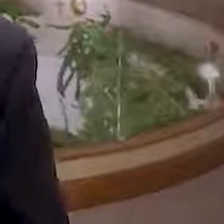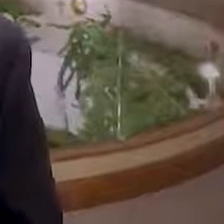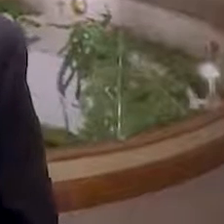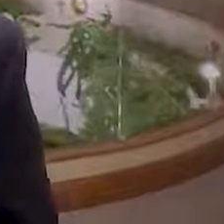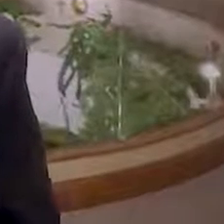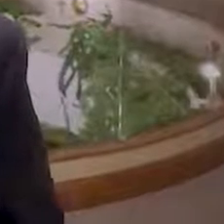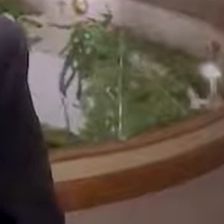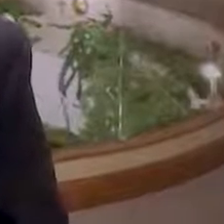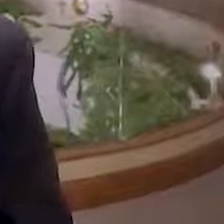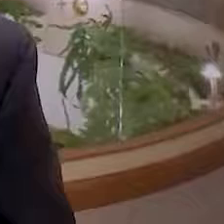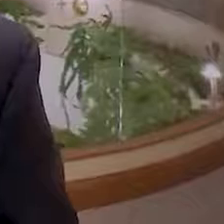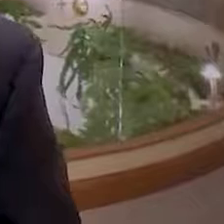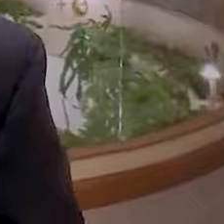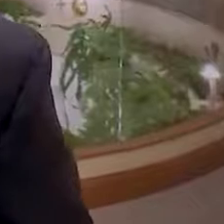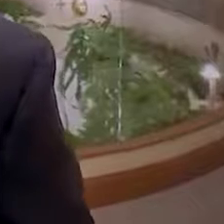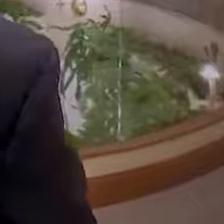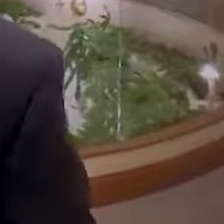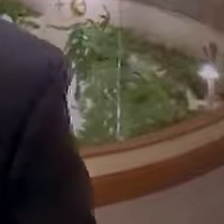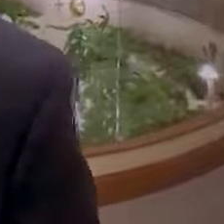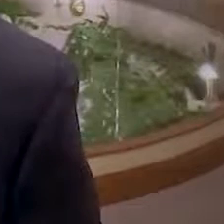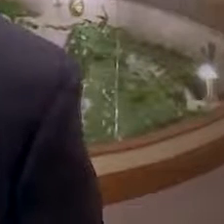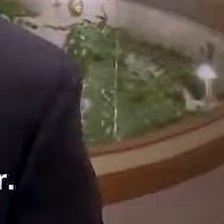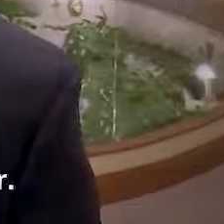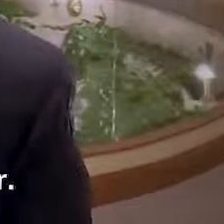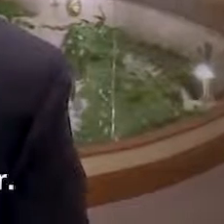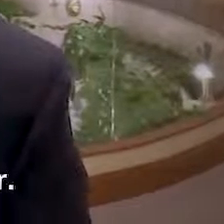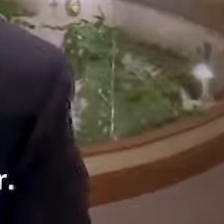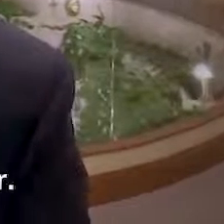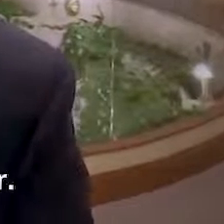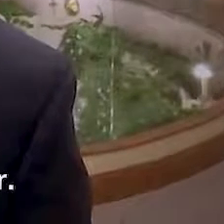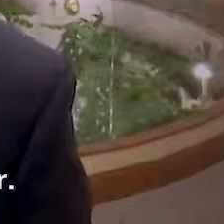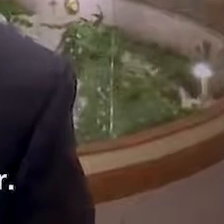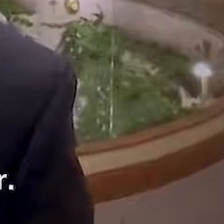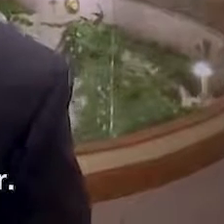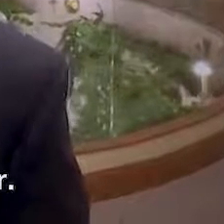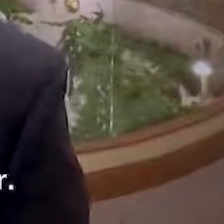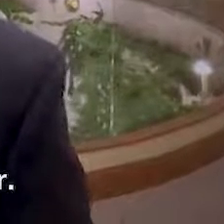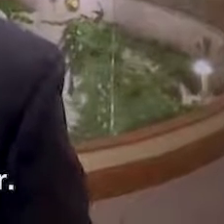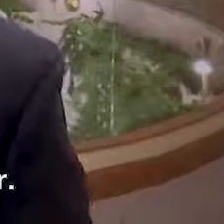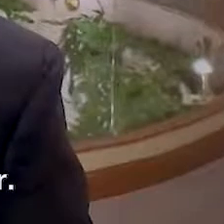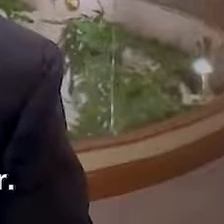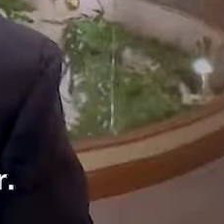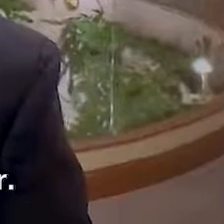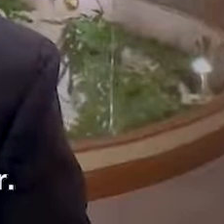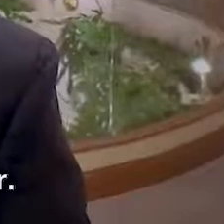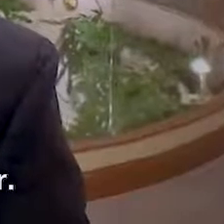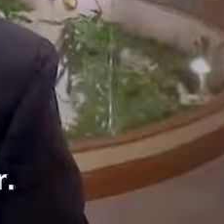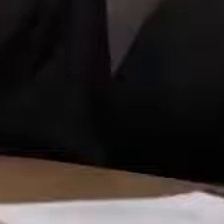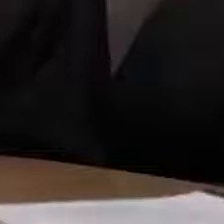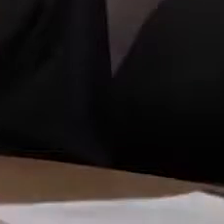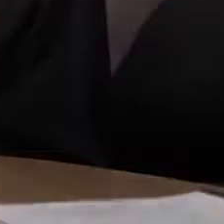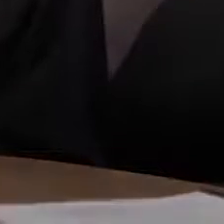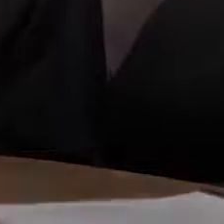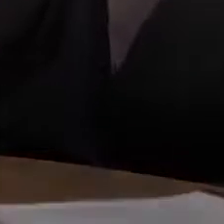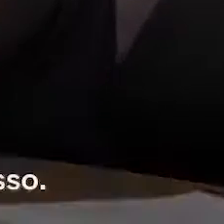que a Anatel efetivamente dê a sua contribuição para minorar esse fardo que é imposto ao